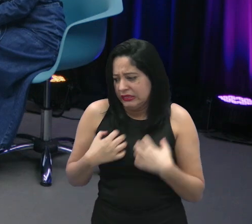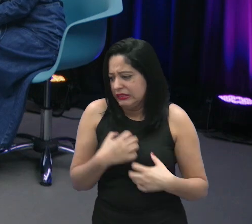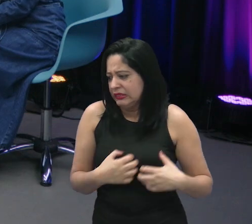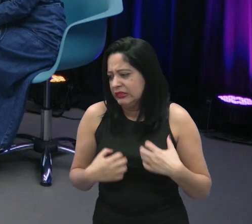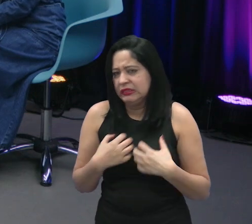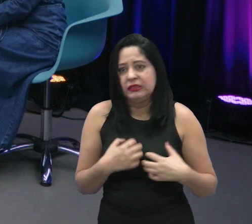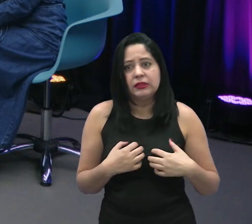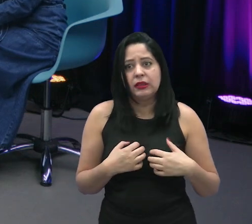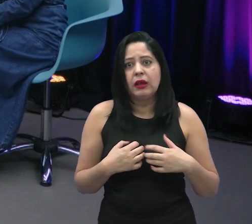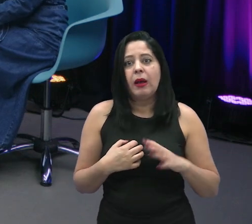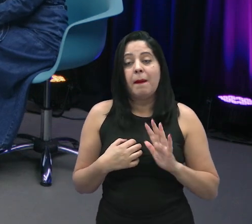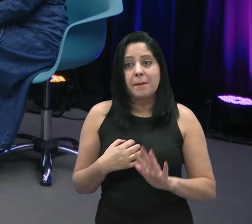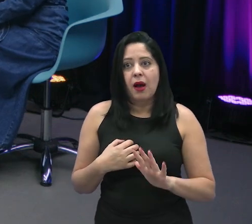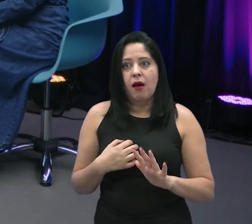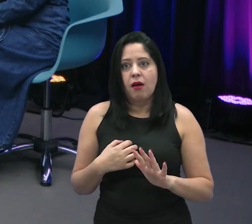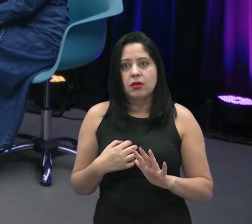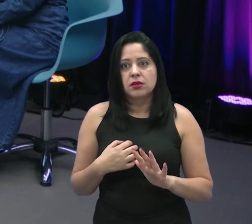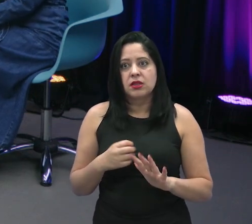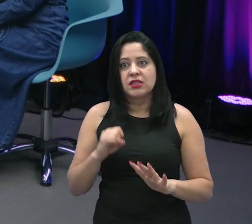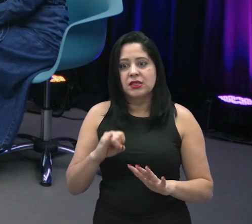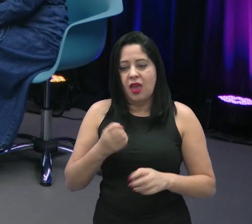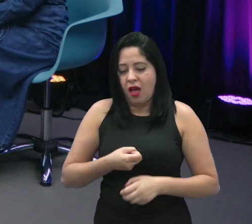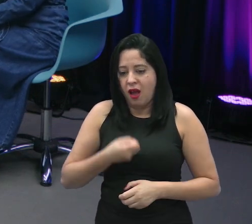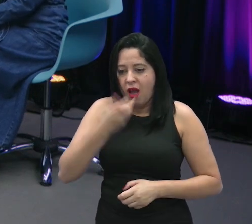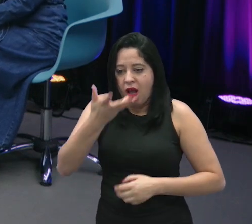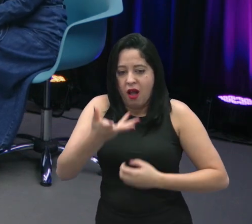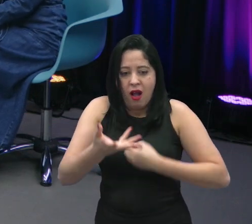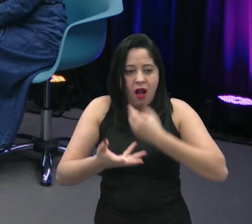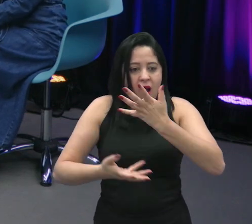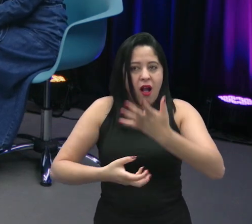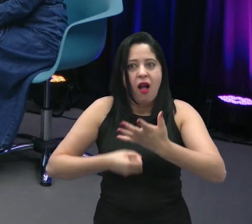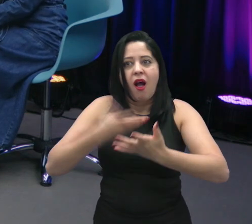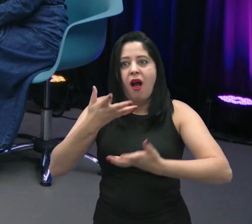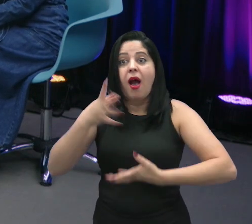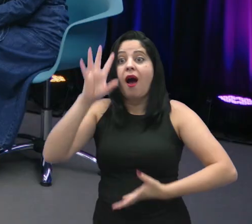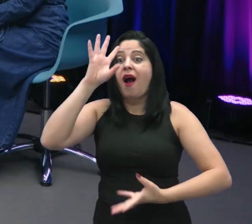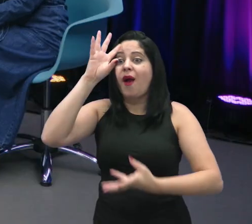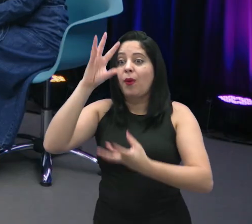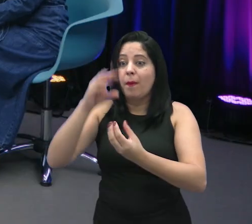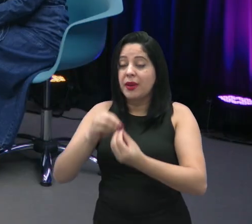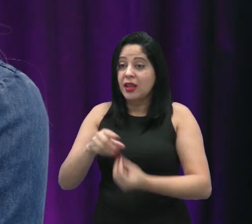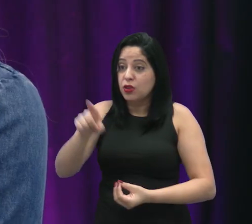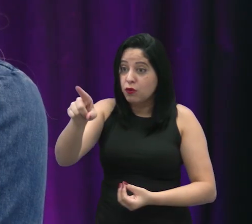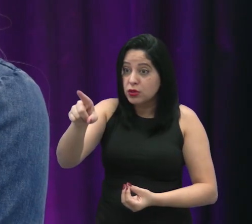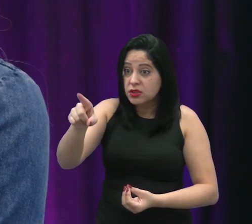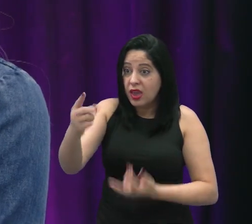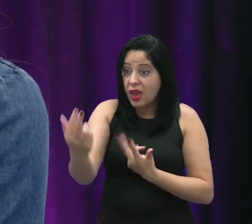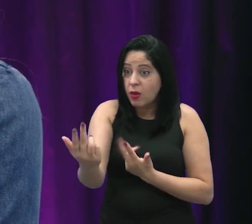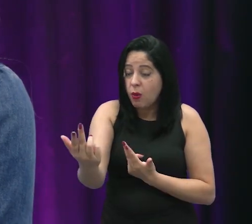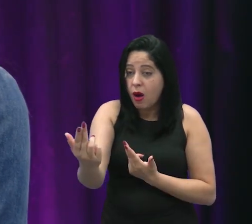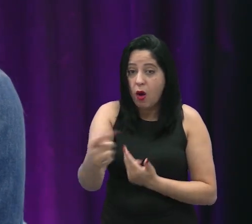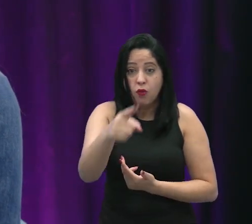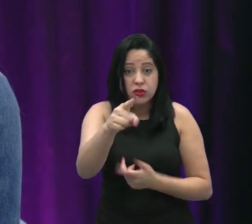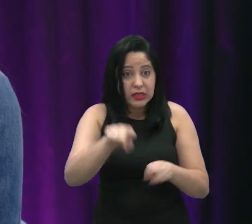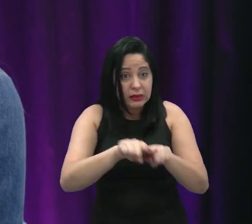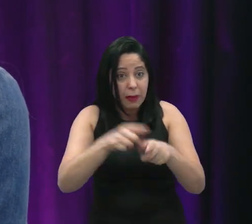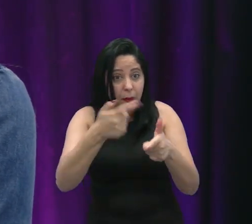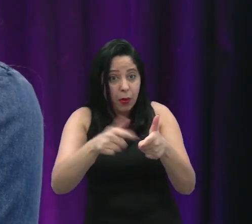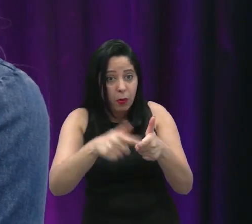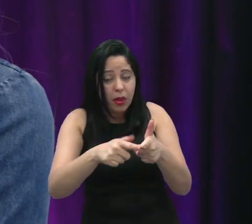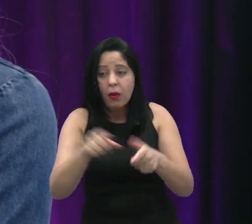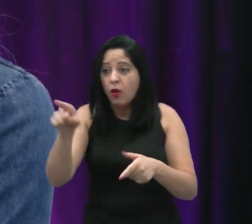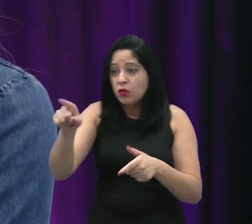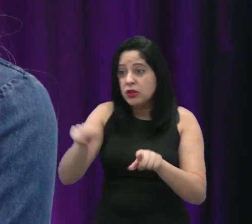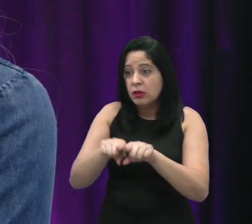ela esses desafios, e no momento que ela compartilha das suas dores, ela consegue entender que a minha dor também é a dor do outro, e